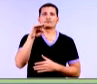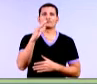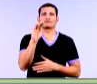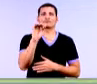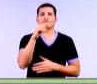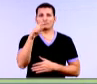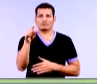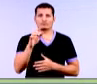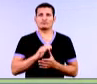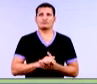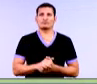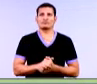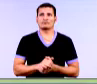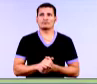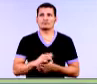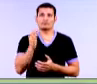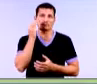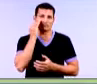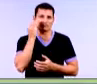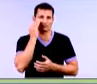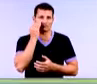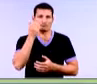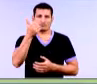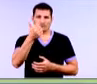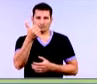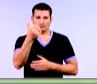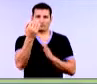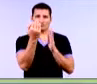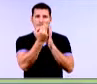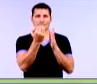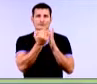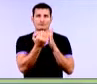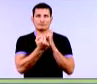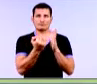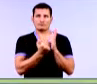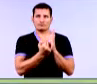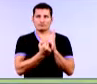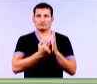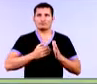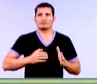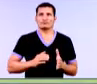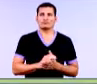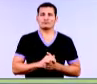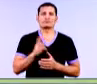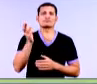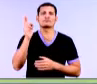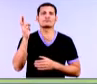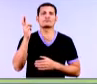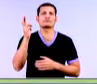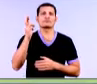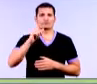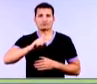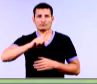Testar meu primeiro programa. Quem é o autor?